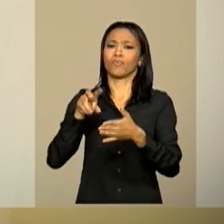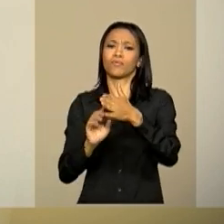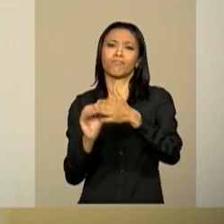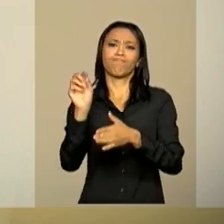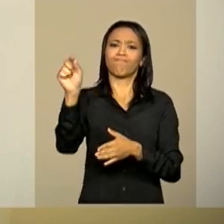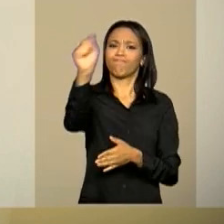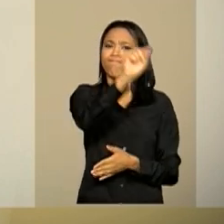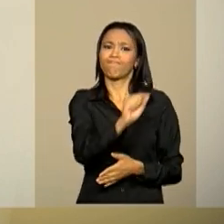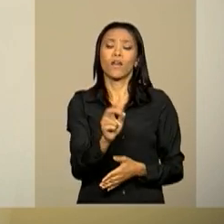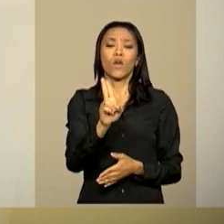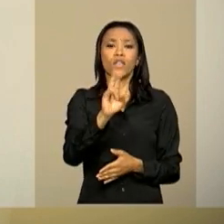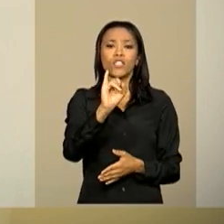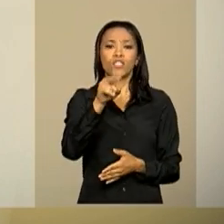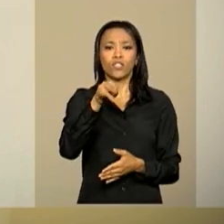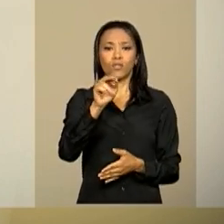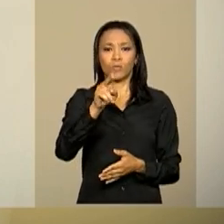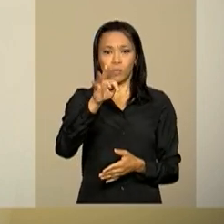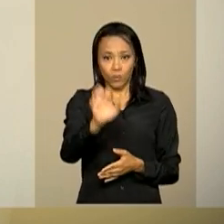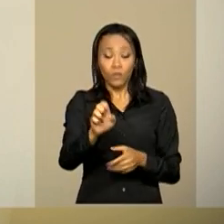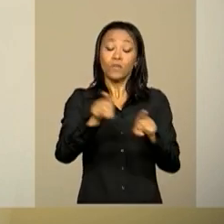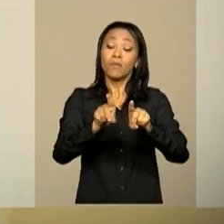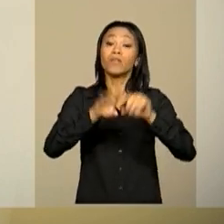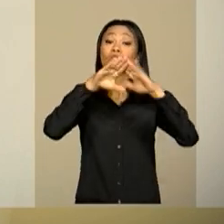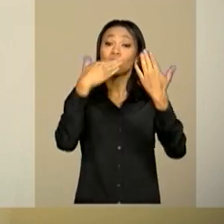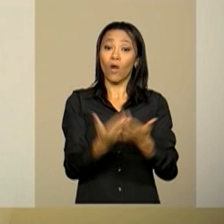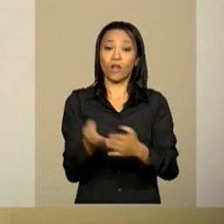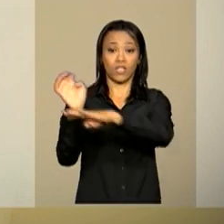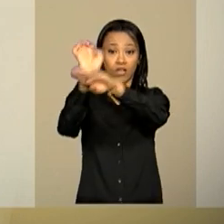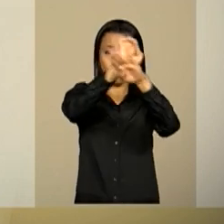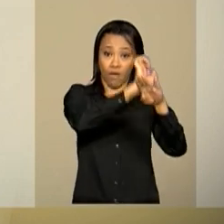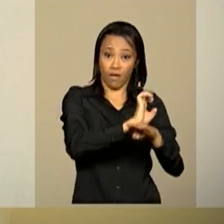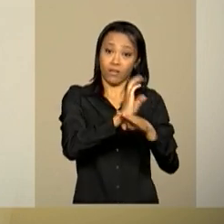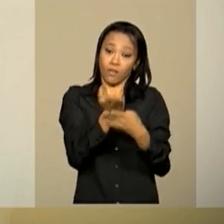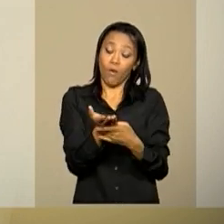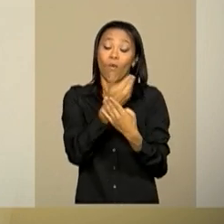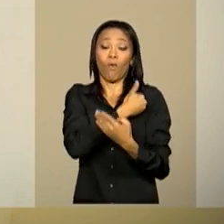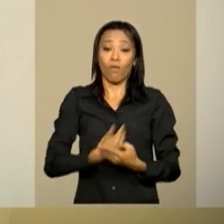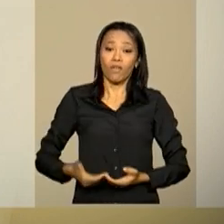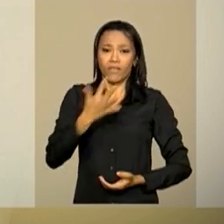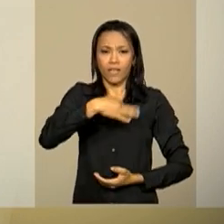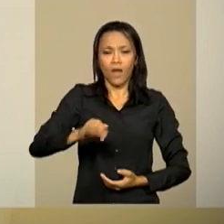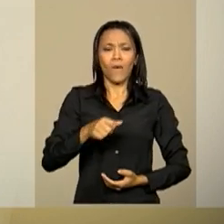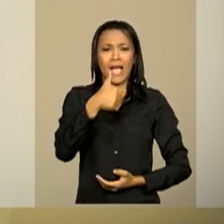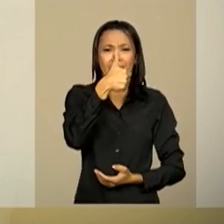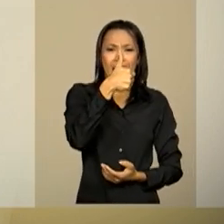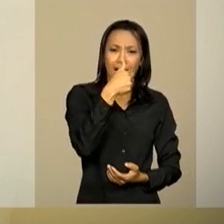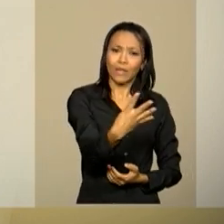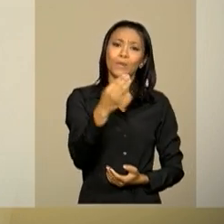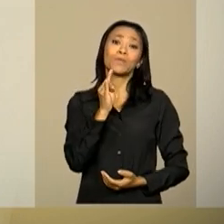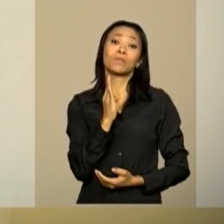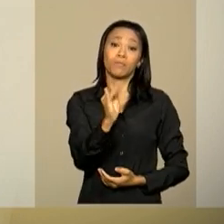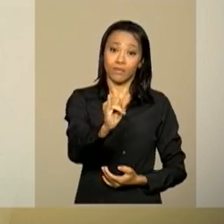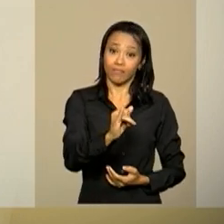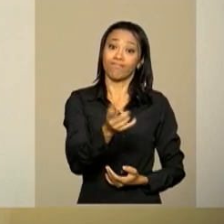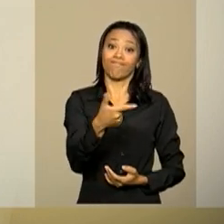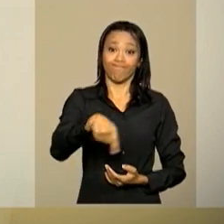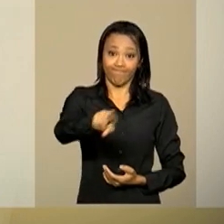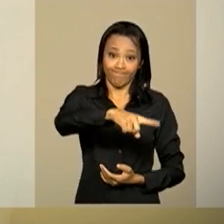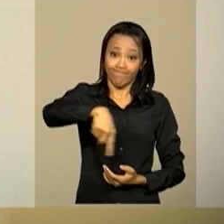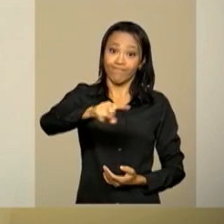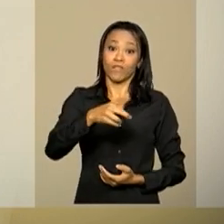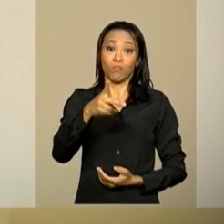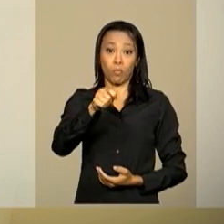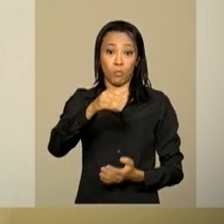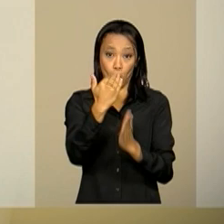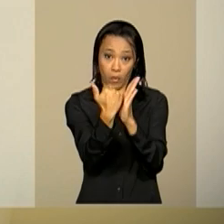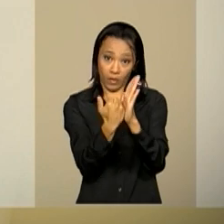Federais e as escolas estaduais o governo federal está investindo 14 bilhões no Pronatec com esses